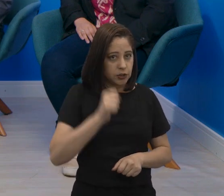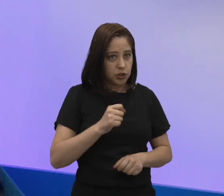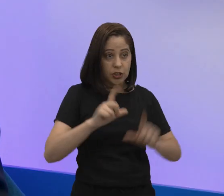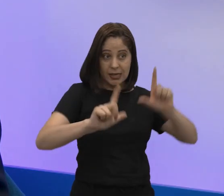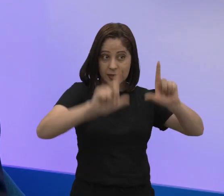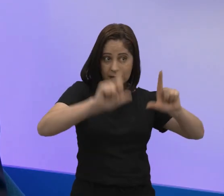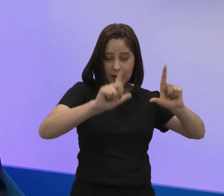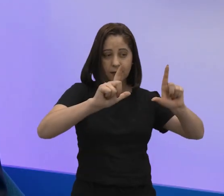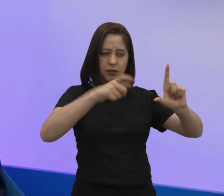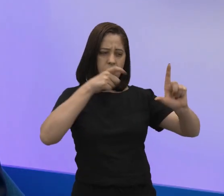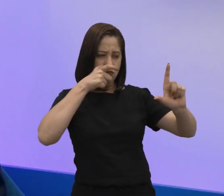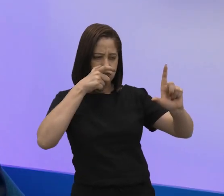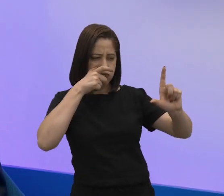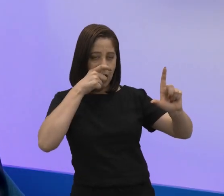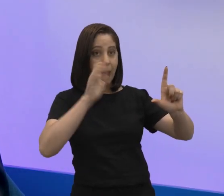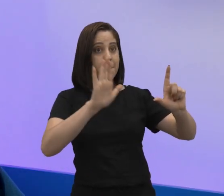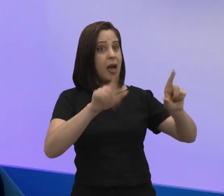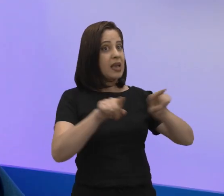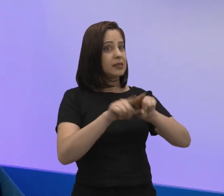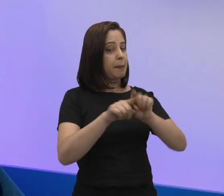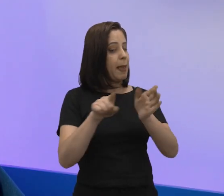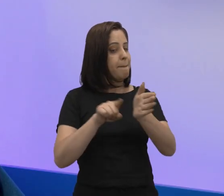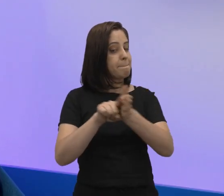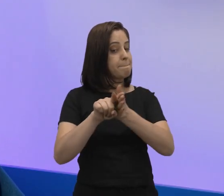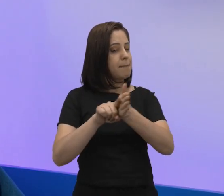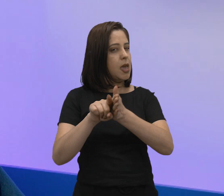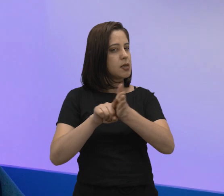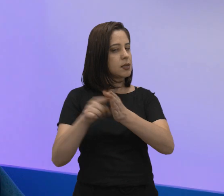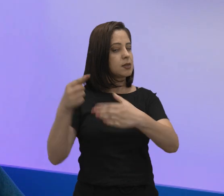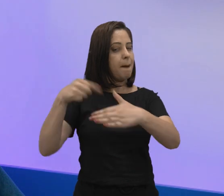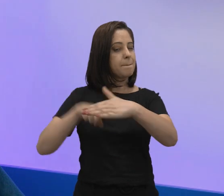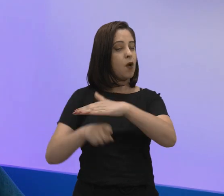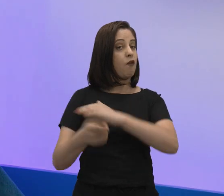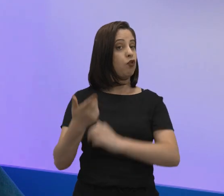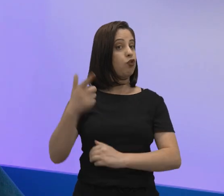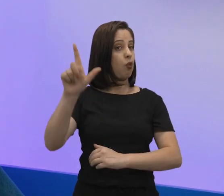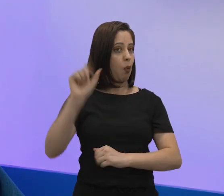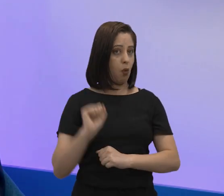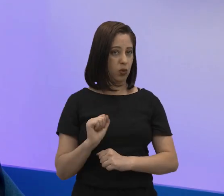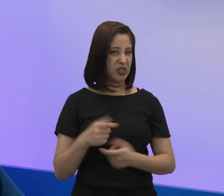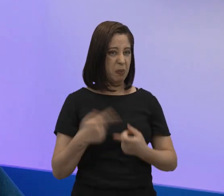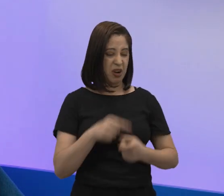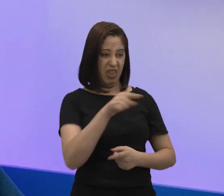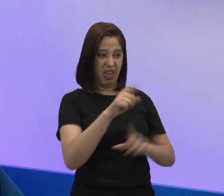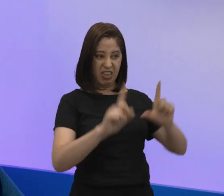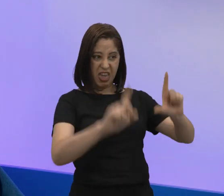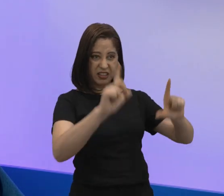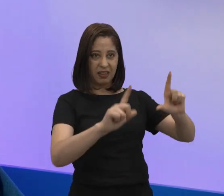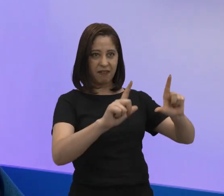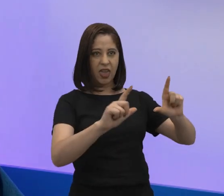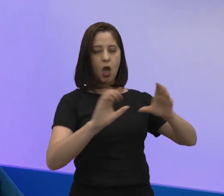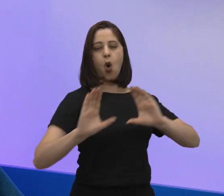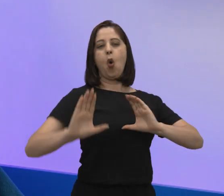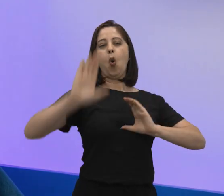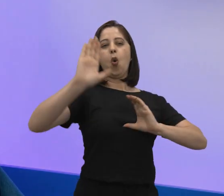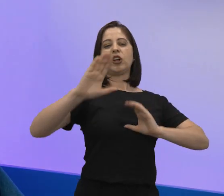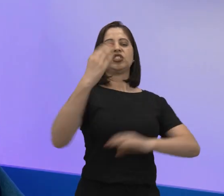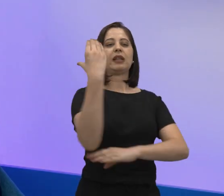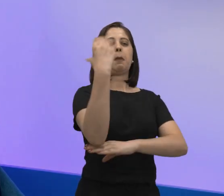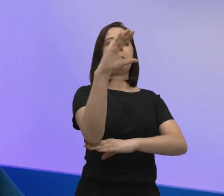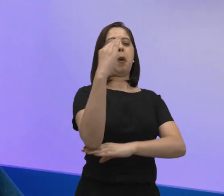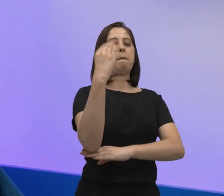rádio e a TV, mas também buscar outras fontes de informação, porque são peças publicitárias. E tudo que